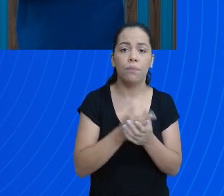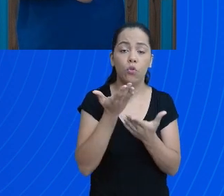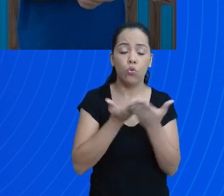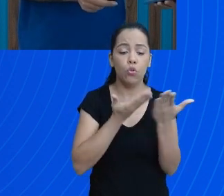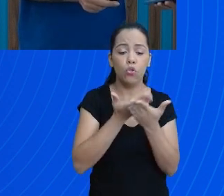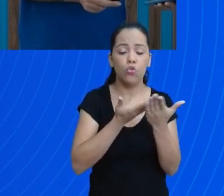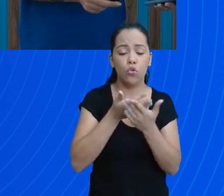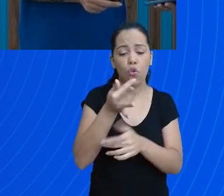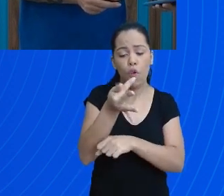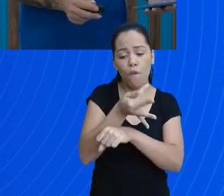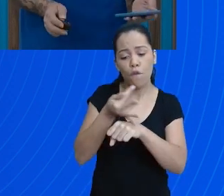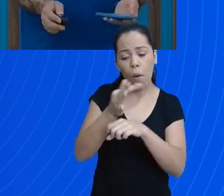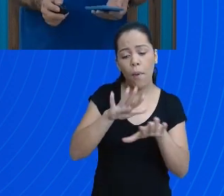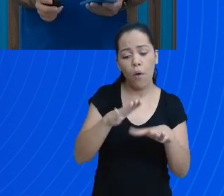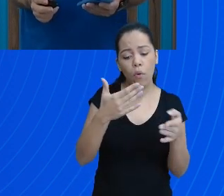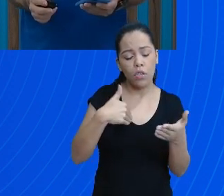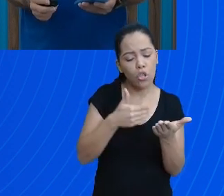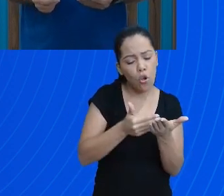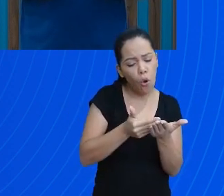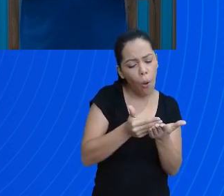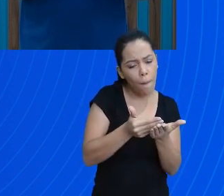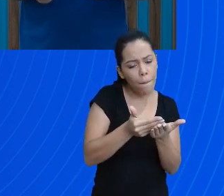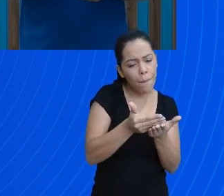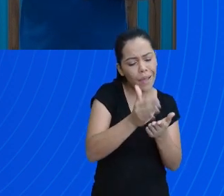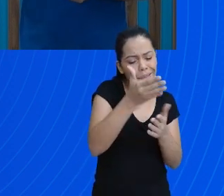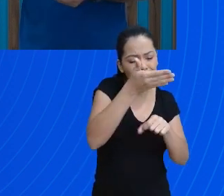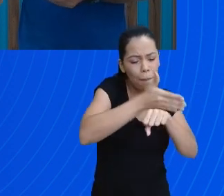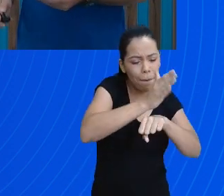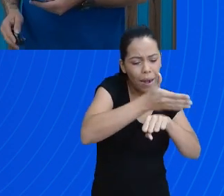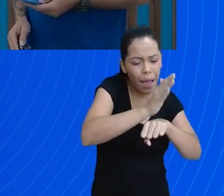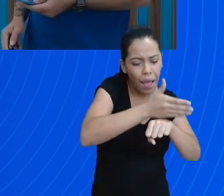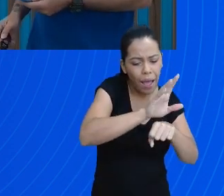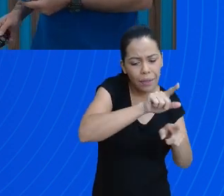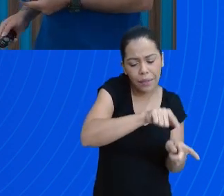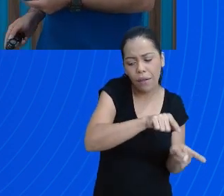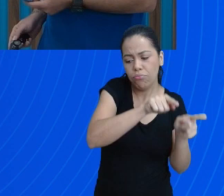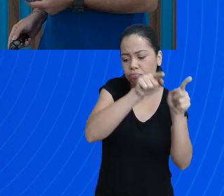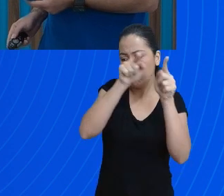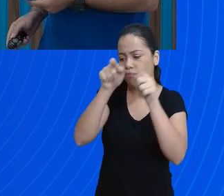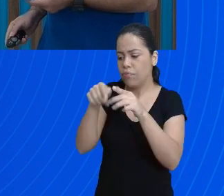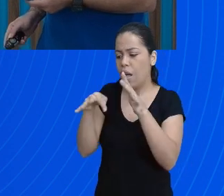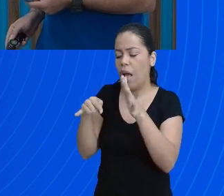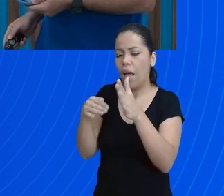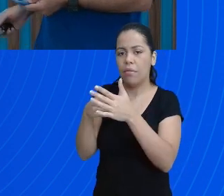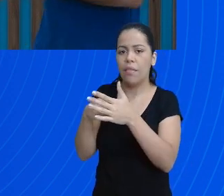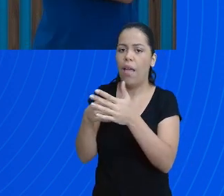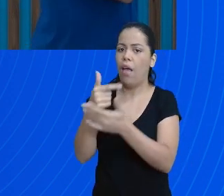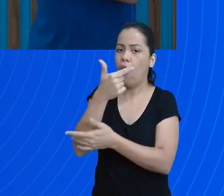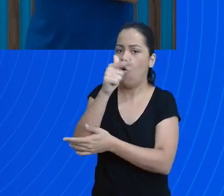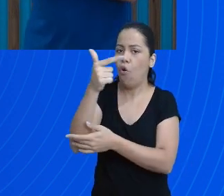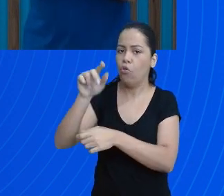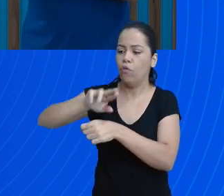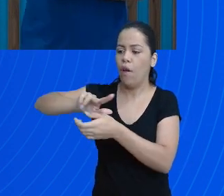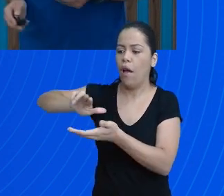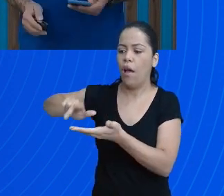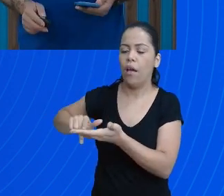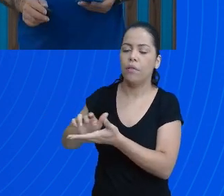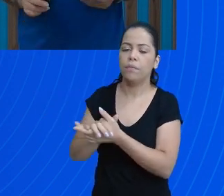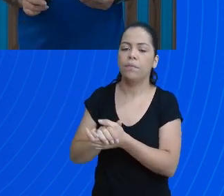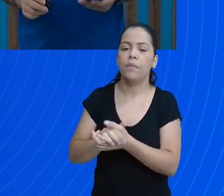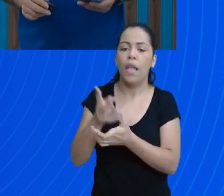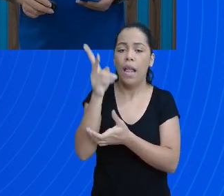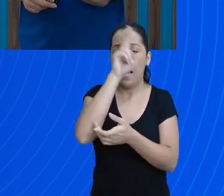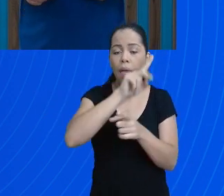Quando a gente parte da ideia prática, a gente está partindo de um caso para estudar os outros, tá certo? E lembrando o